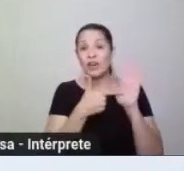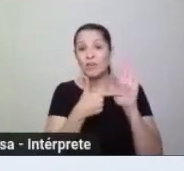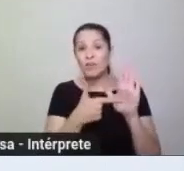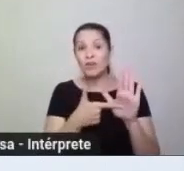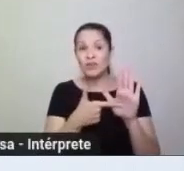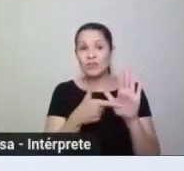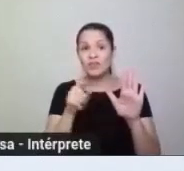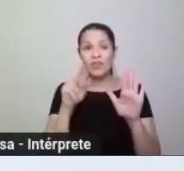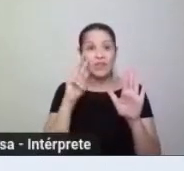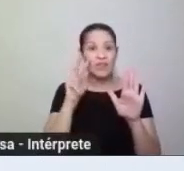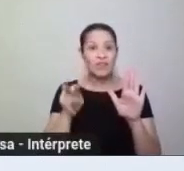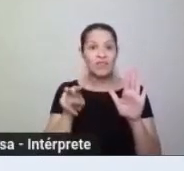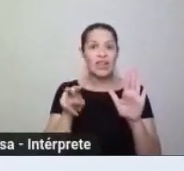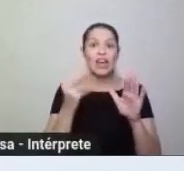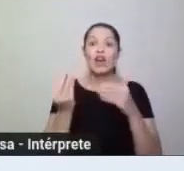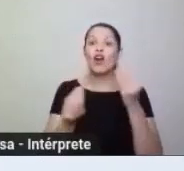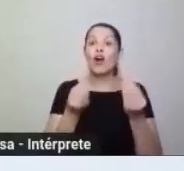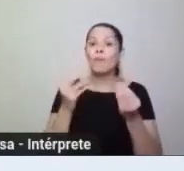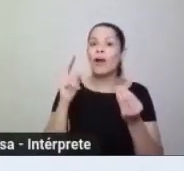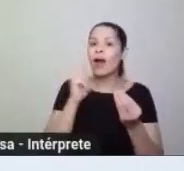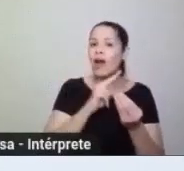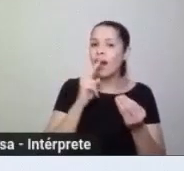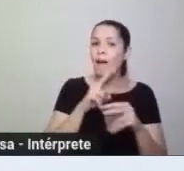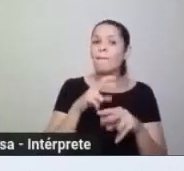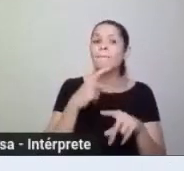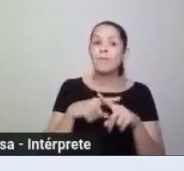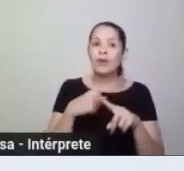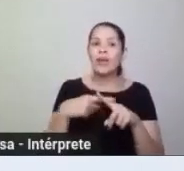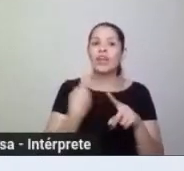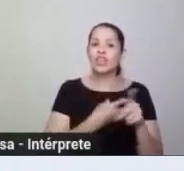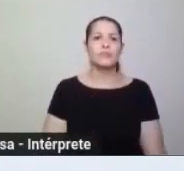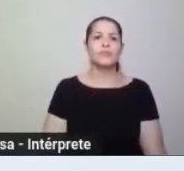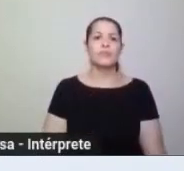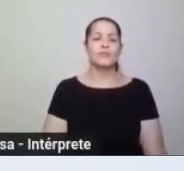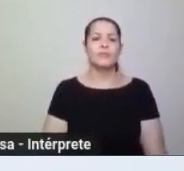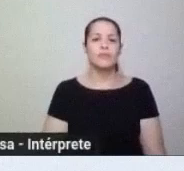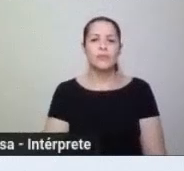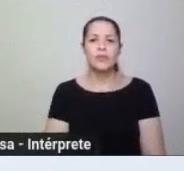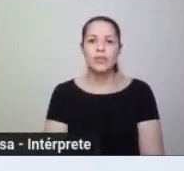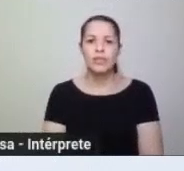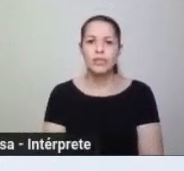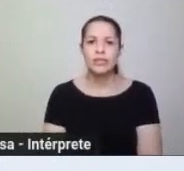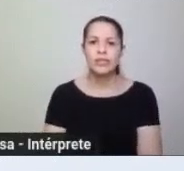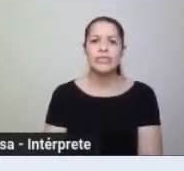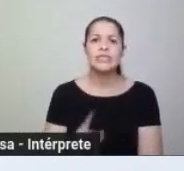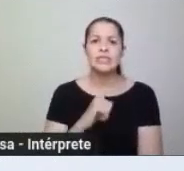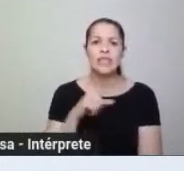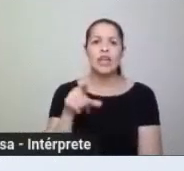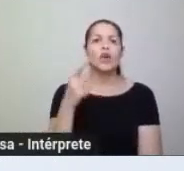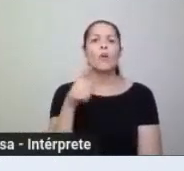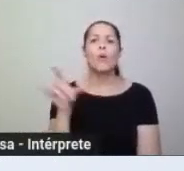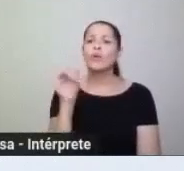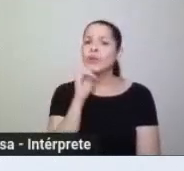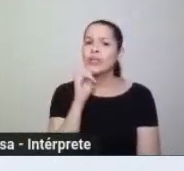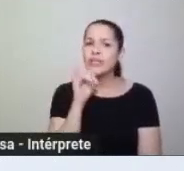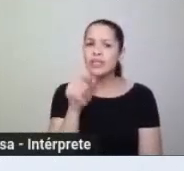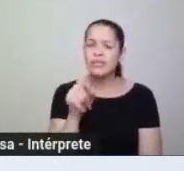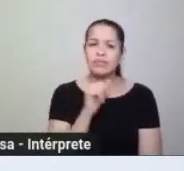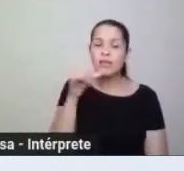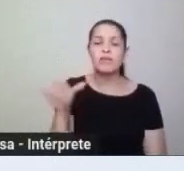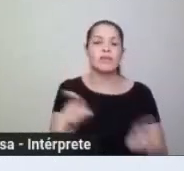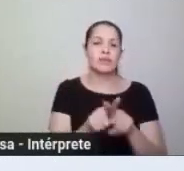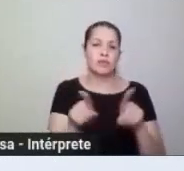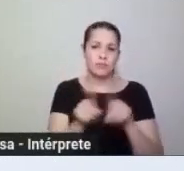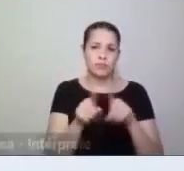vão vendo a criticidade e por que a gente instalou nesses equipamentos, entendeu? A gente tem mais um case, que é o do britador